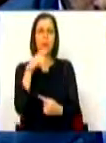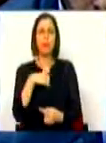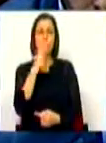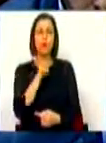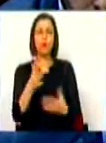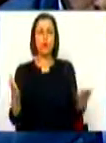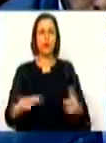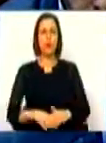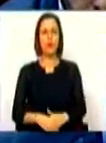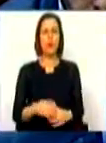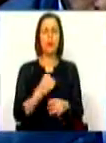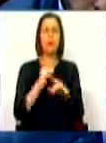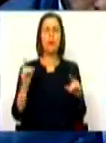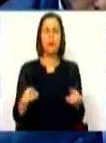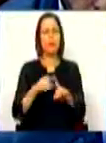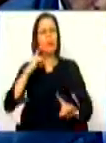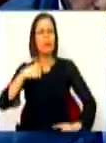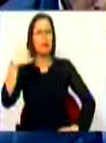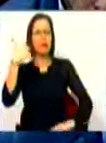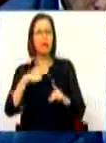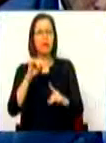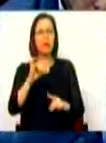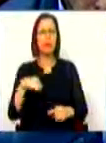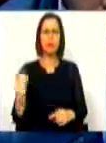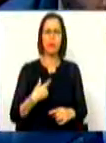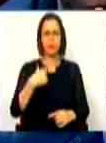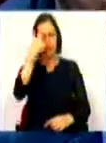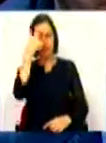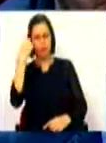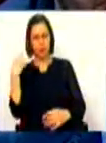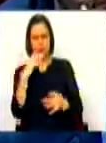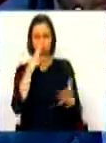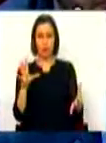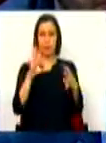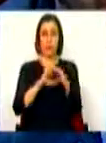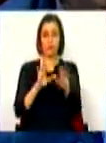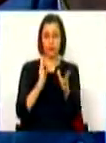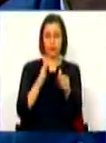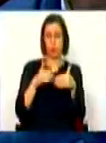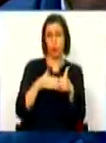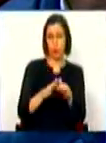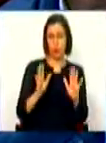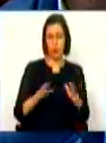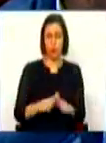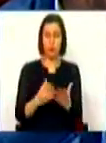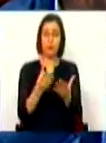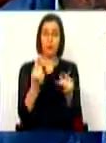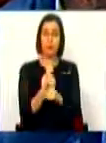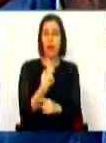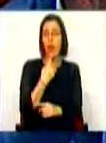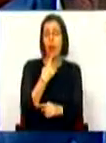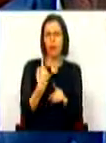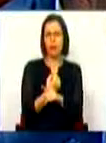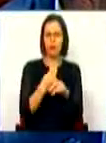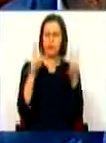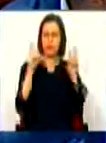disse, porque elas são fundamentais para nós nos entendermos sobre este processo. Muito se disse